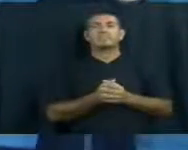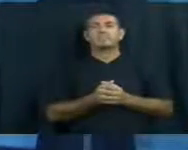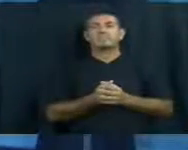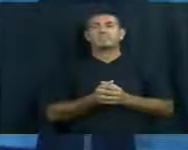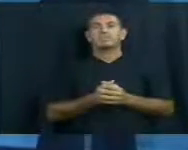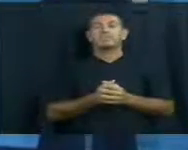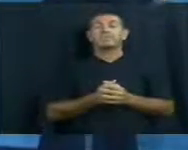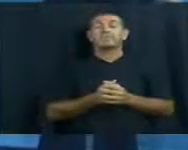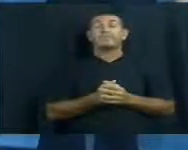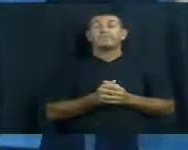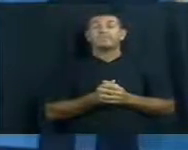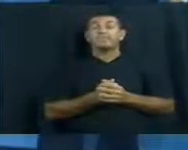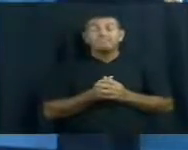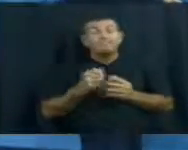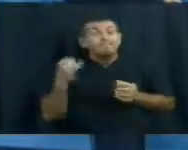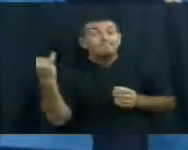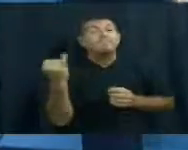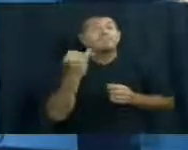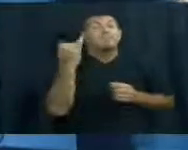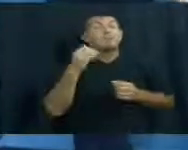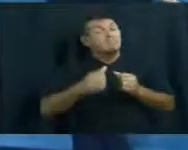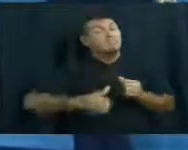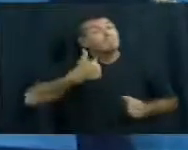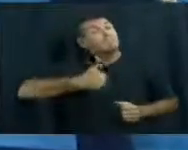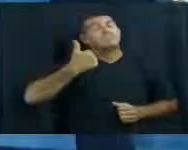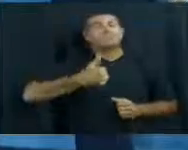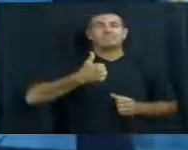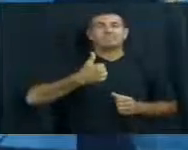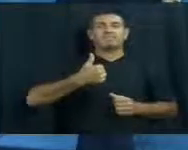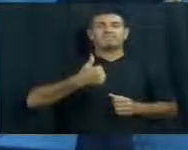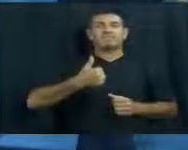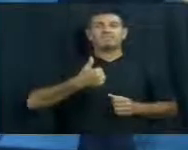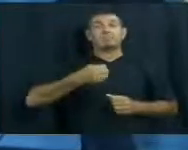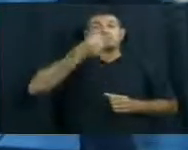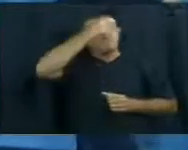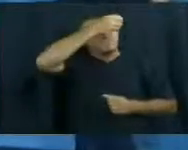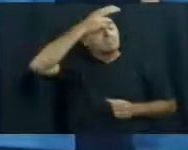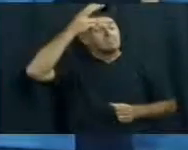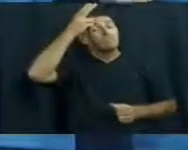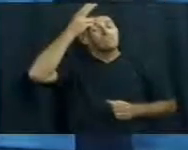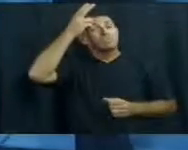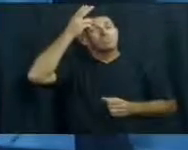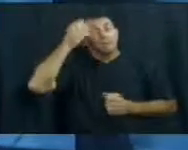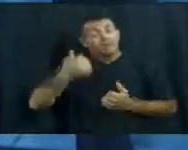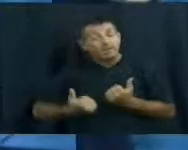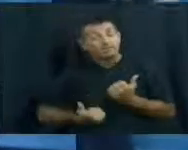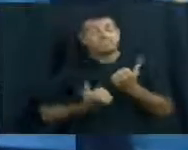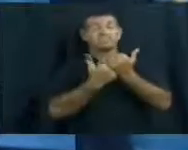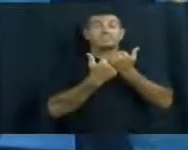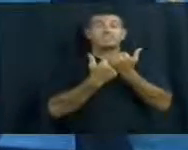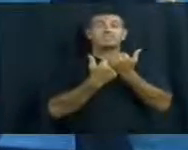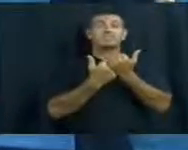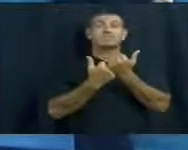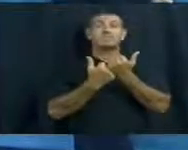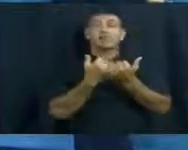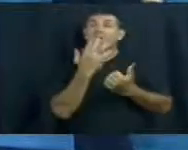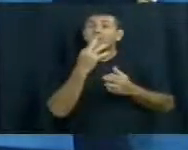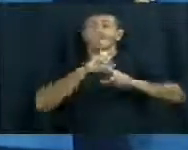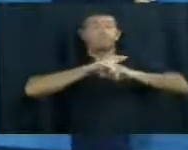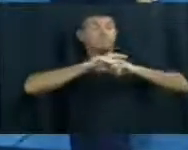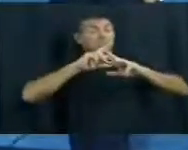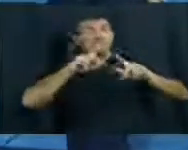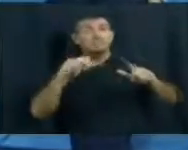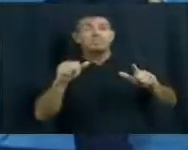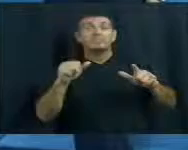posicionamento inédito, né, pela primeira vez, né, um gestor público, né, traz para si a responsabilidade